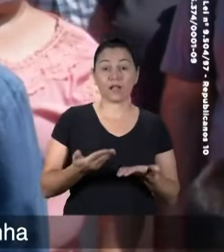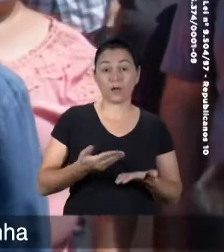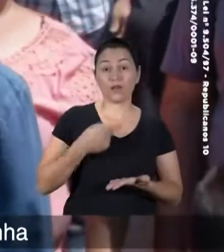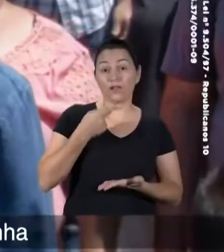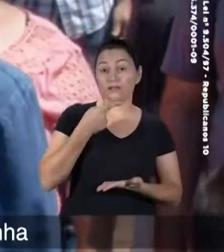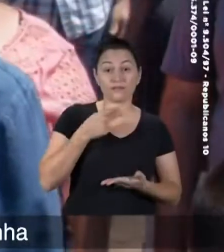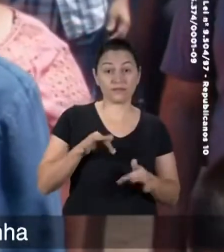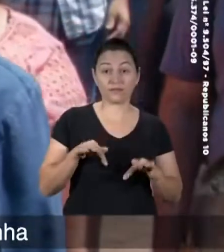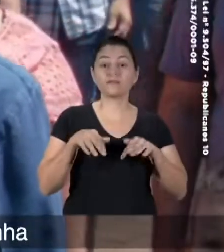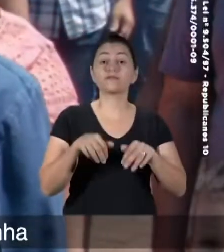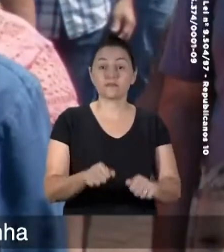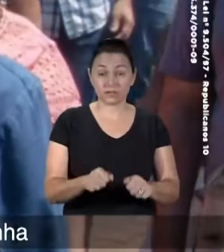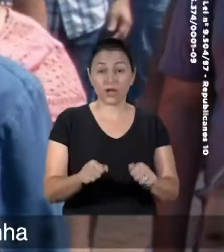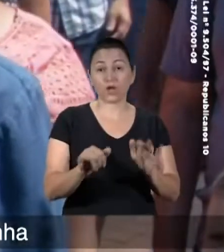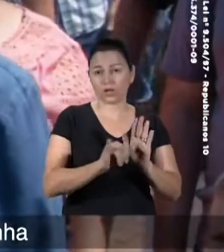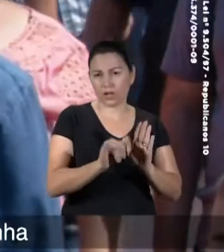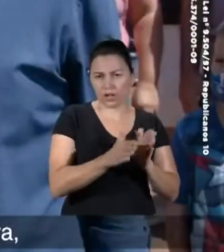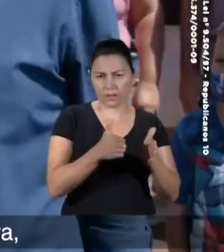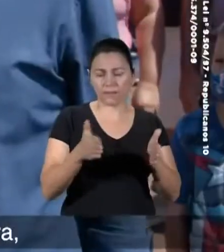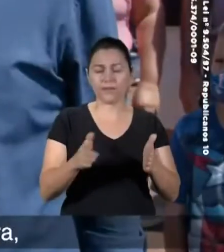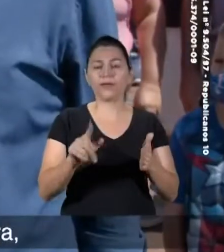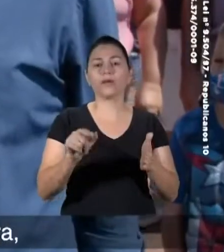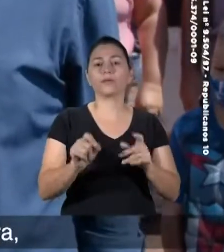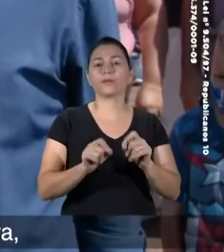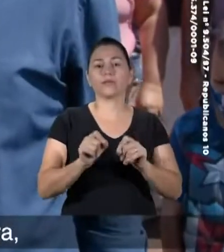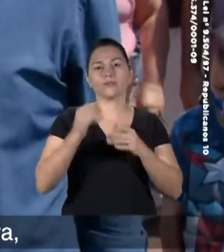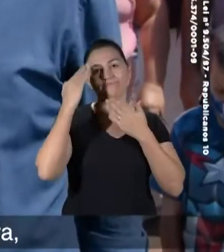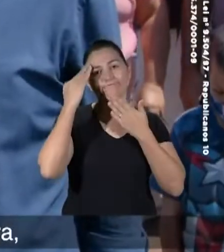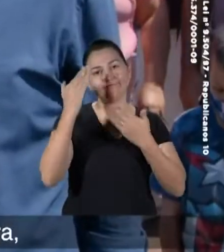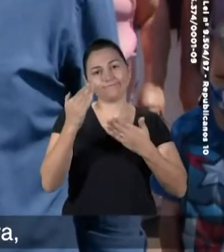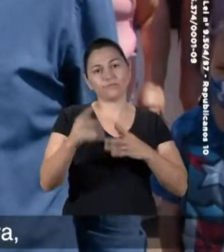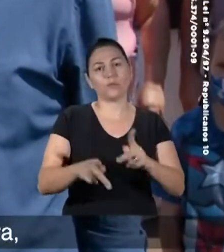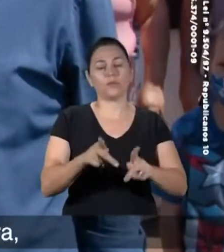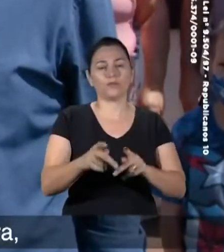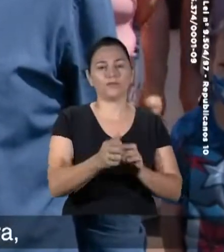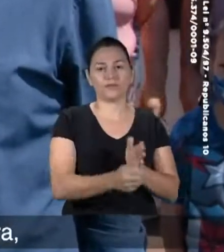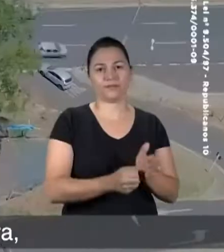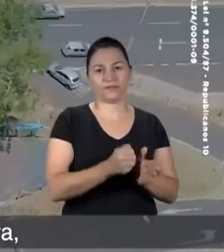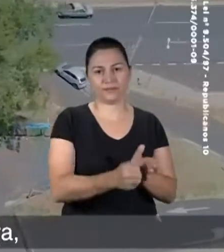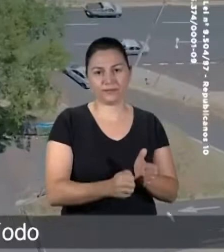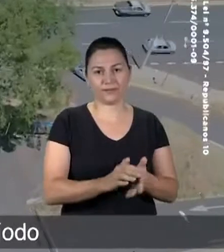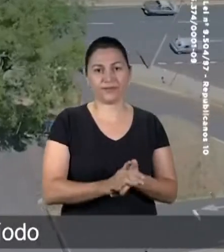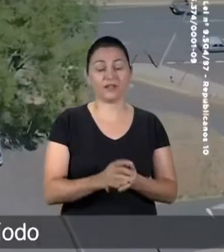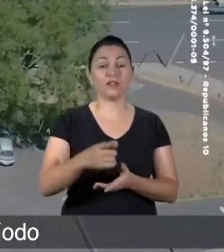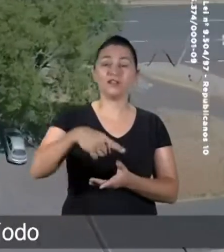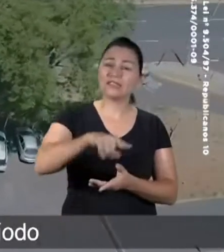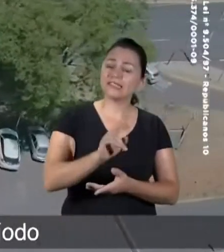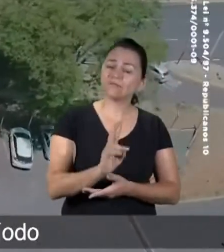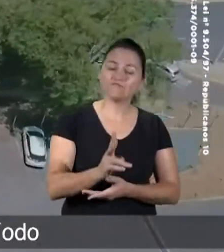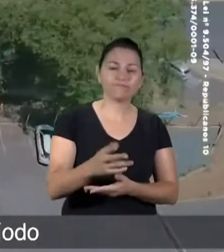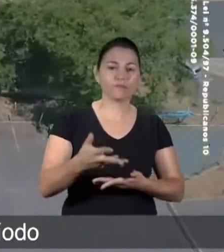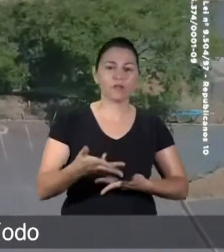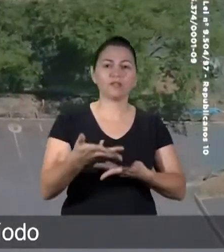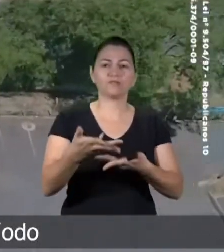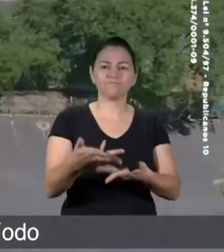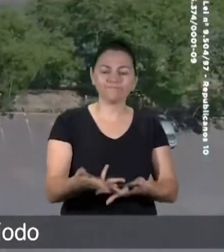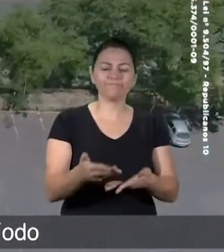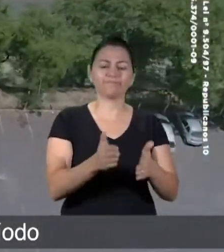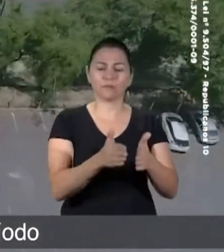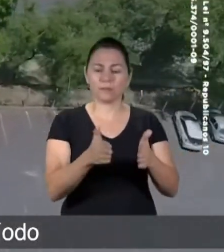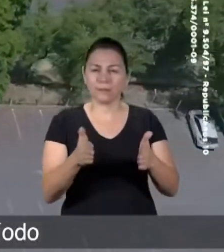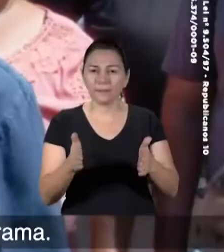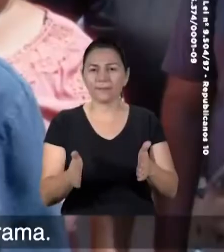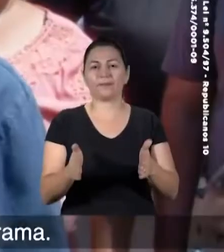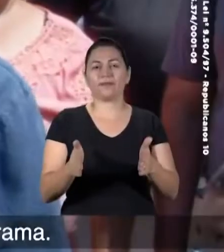Nossa palavra nesse momento final de campanha é de agradecimento à população de Araraquara por ter nos recebido durante todo